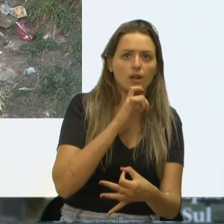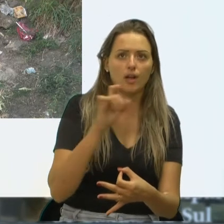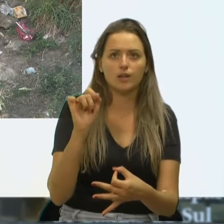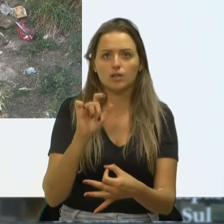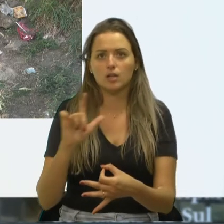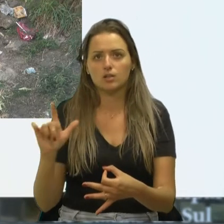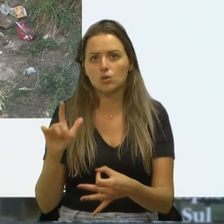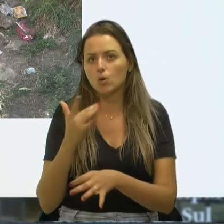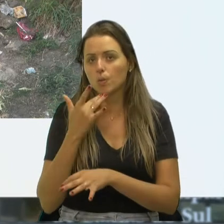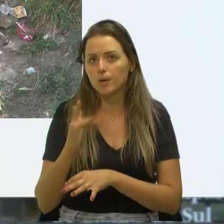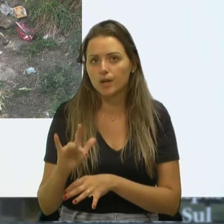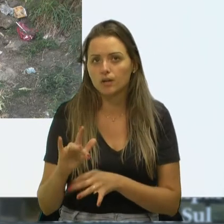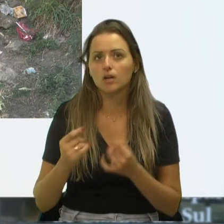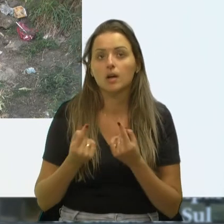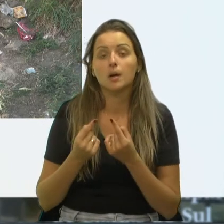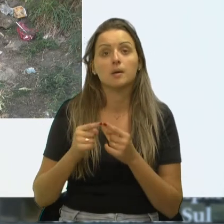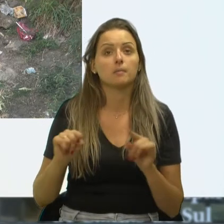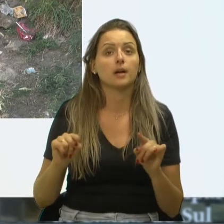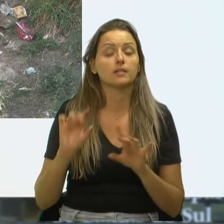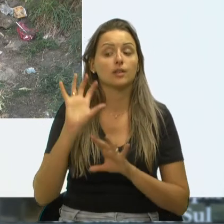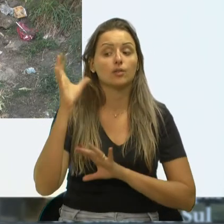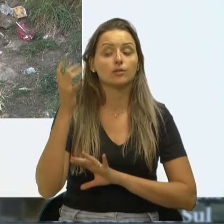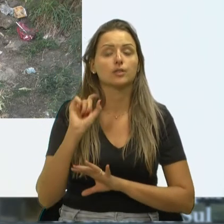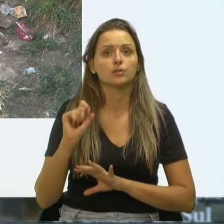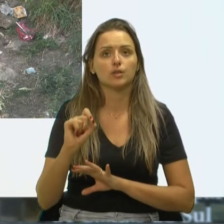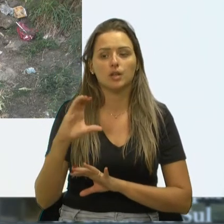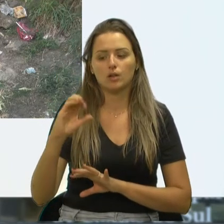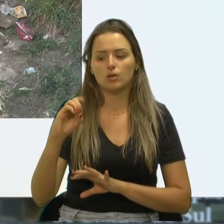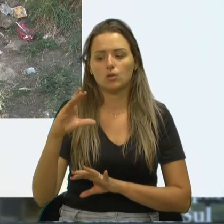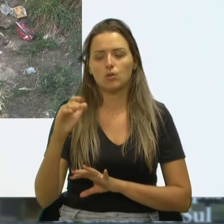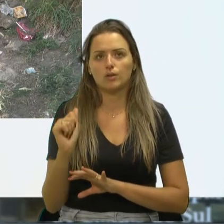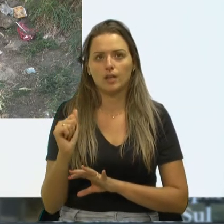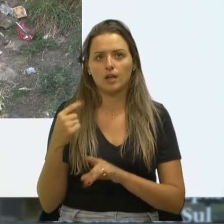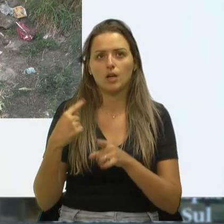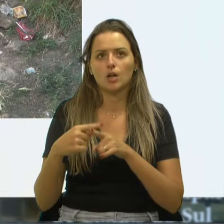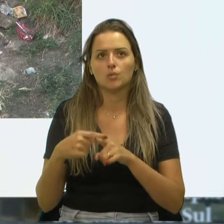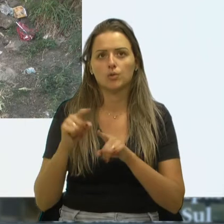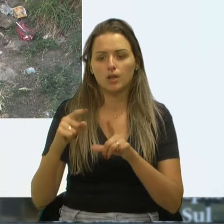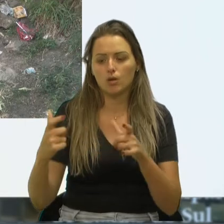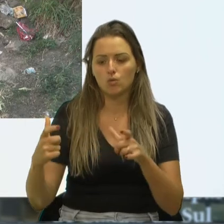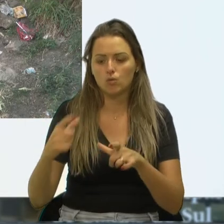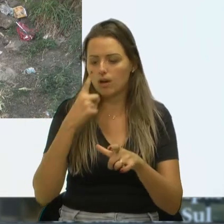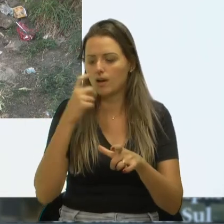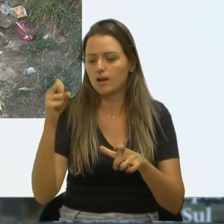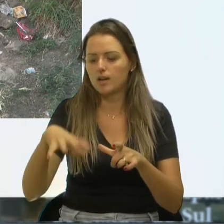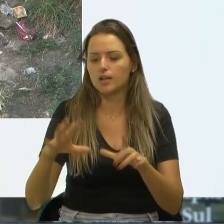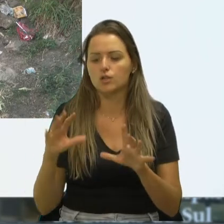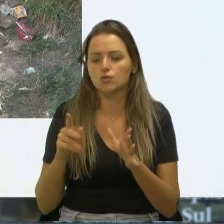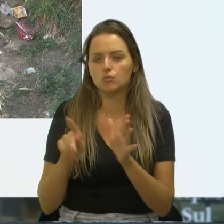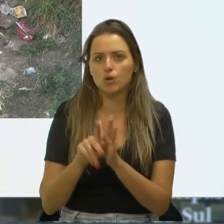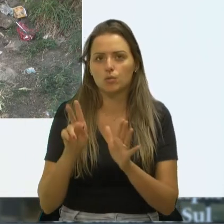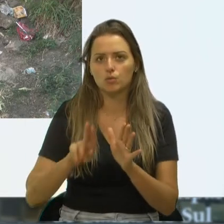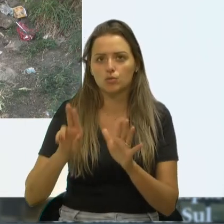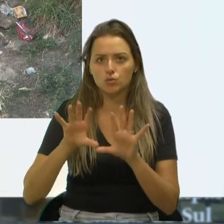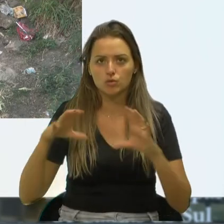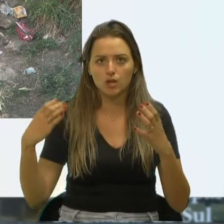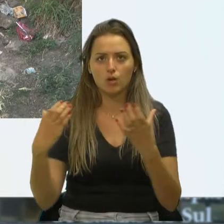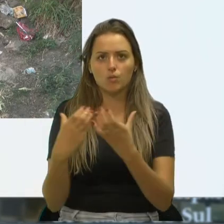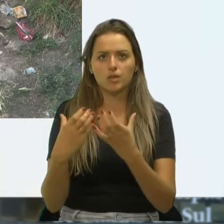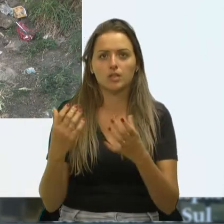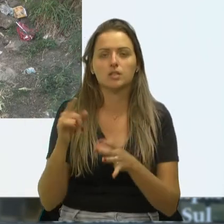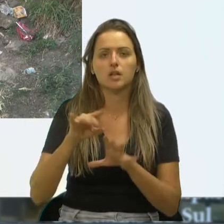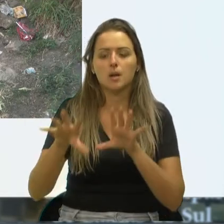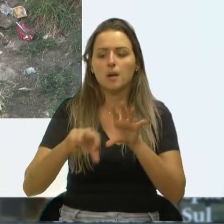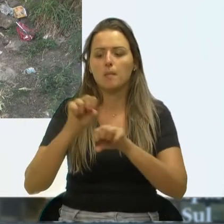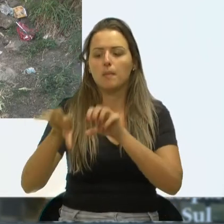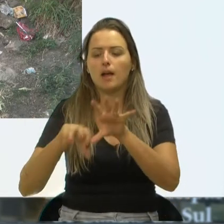e branco, mas acontece que a Codeca chega ali, por ser uma lixeira comunitária, a Codeca recolhe o